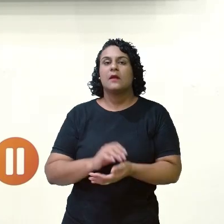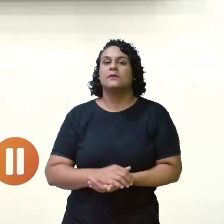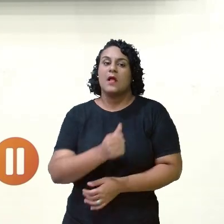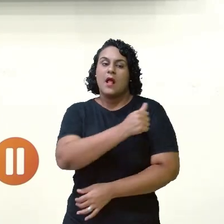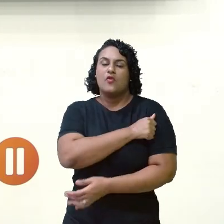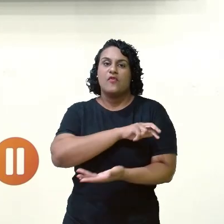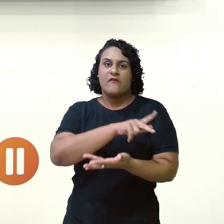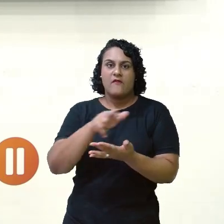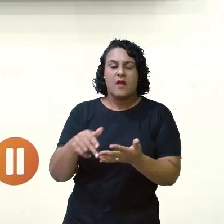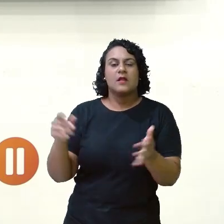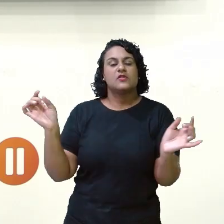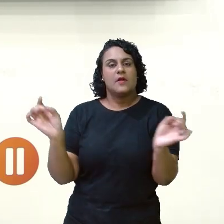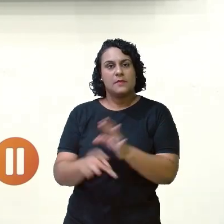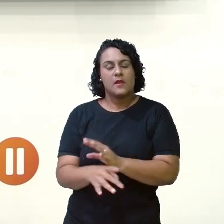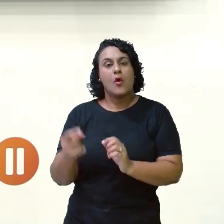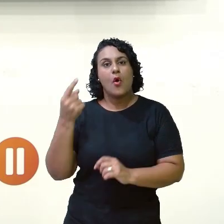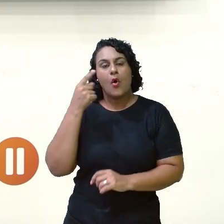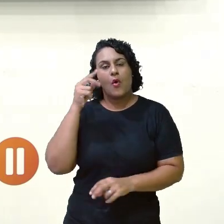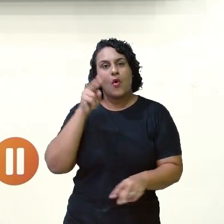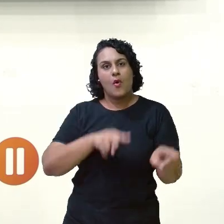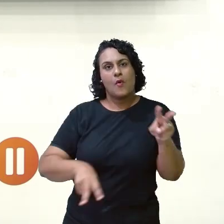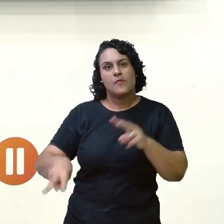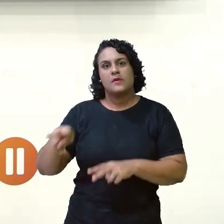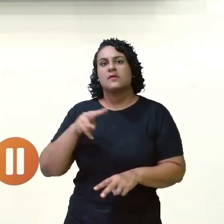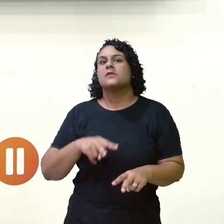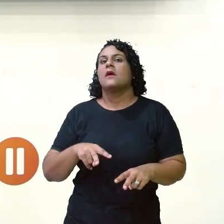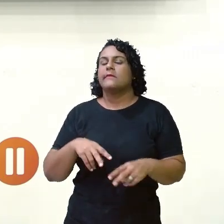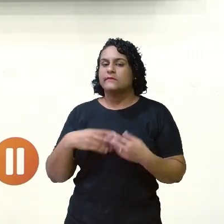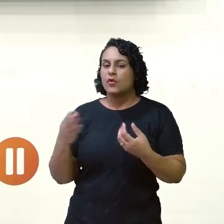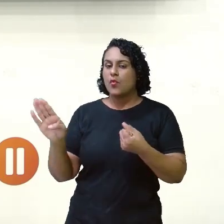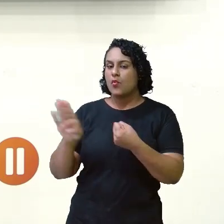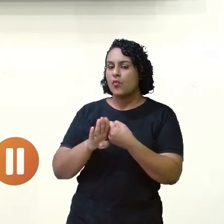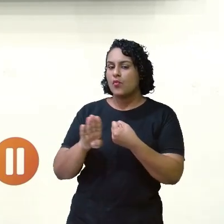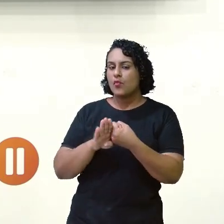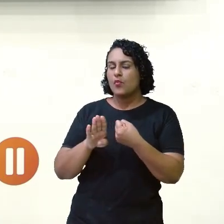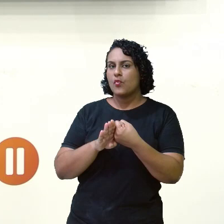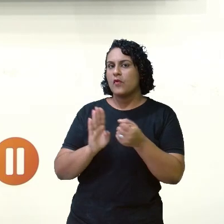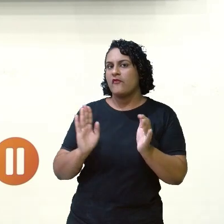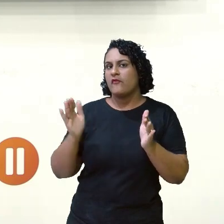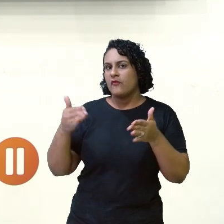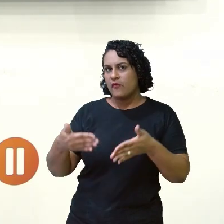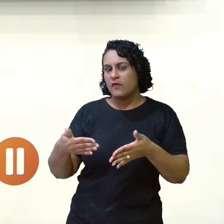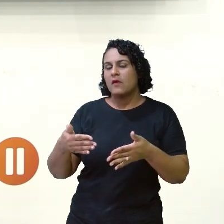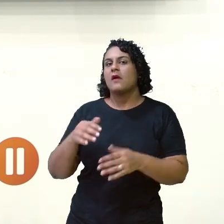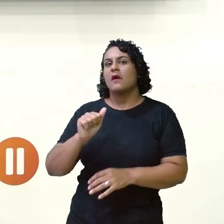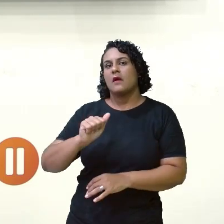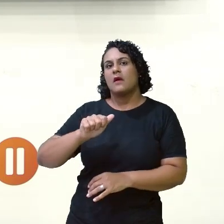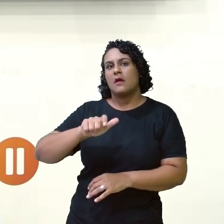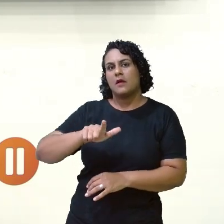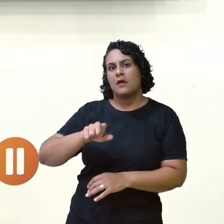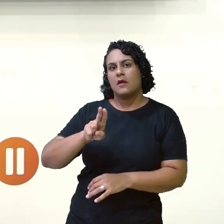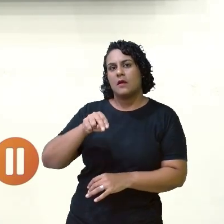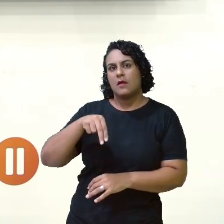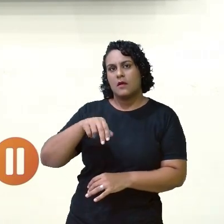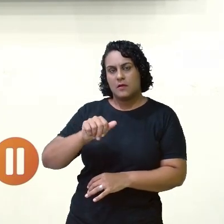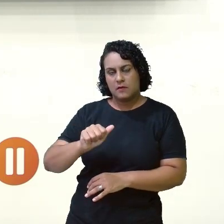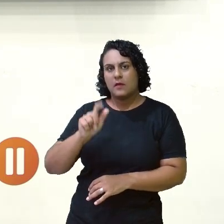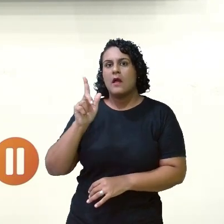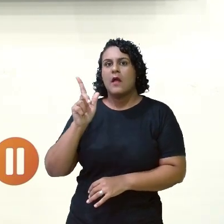alunas terminaram. Observem, quando a gente está falando de substantivo, eu estou falando aí de aluna, que é um